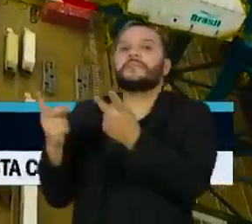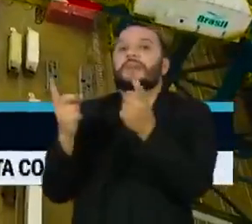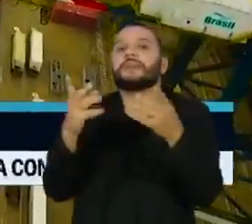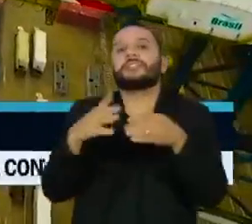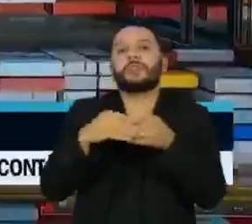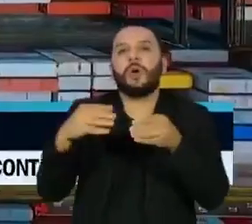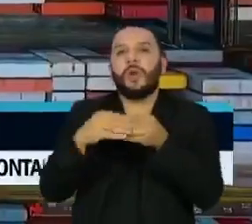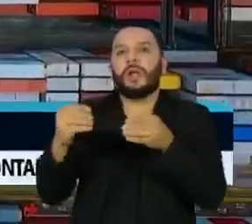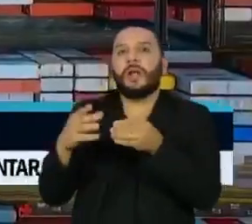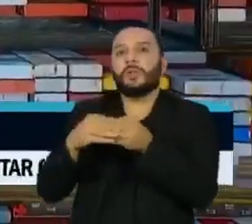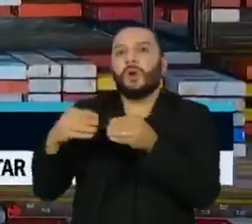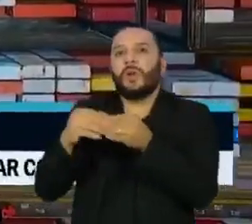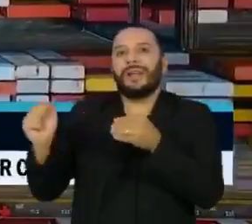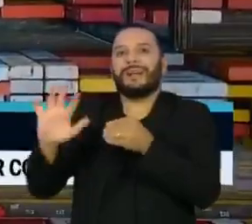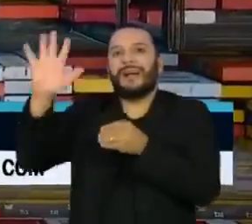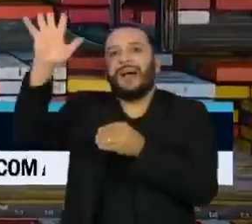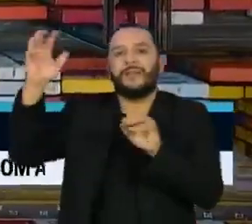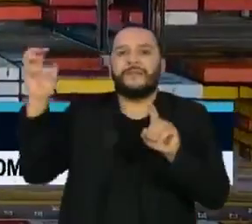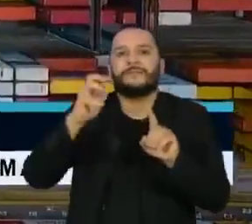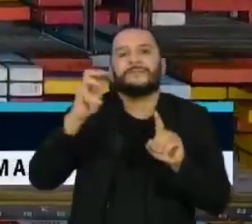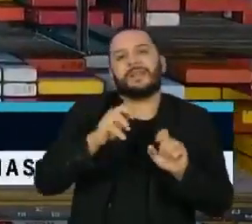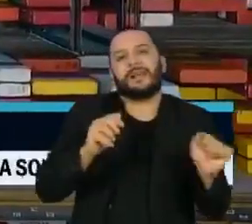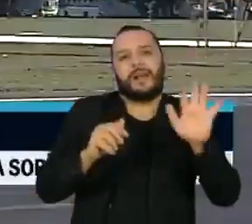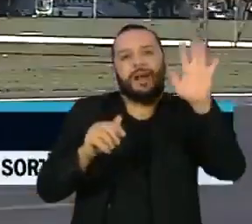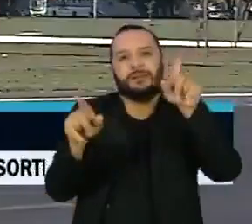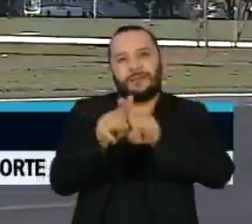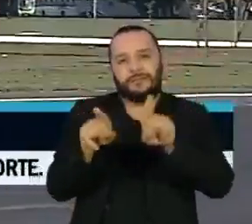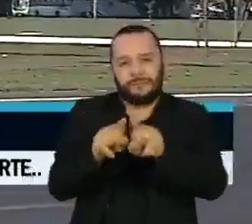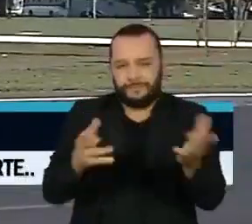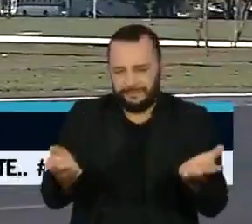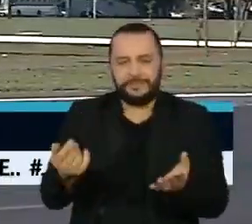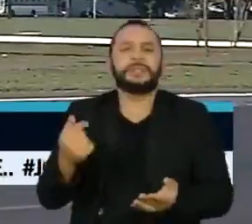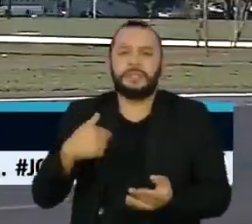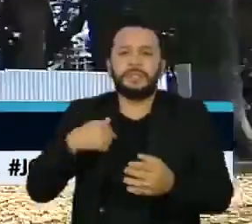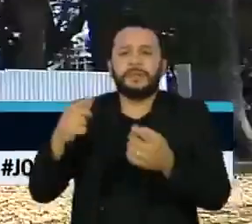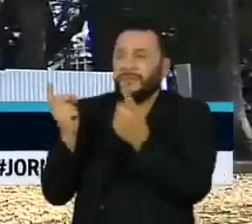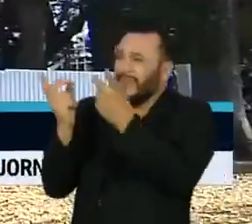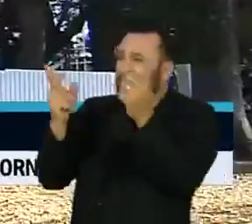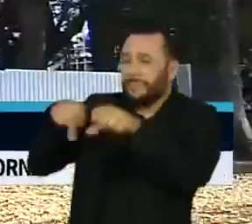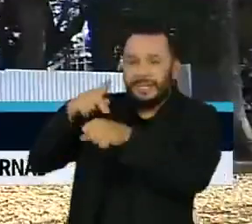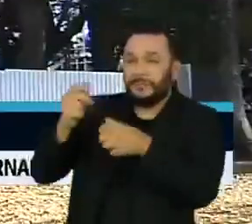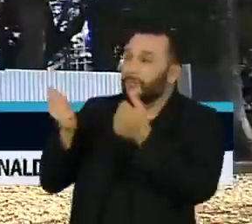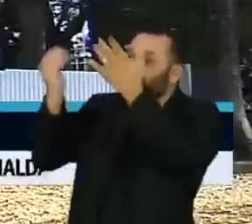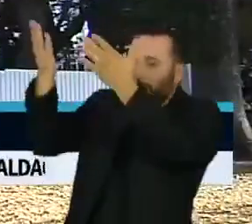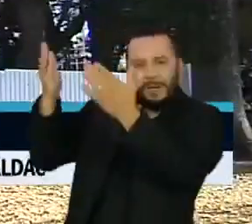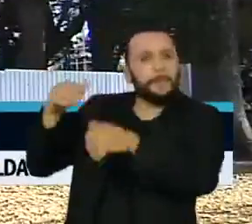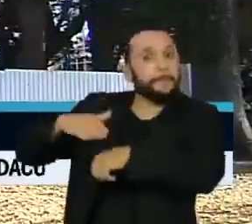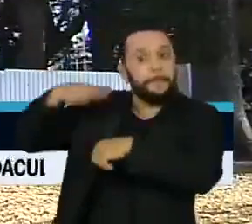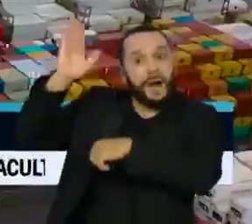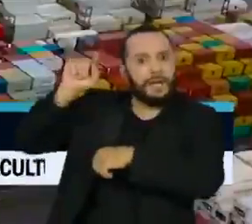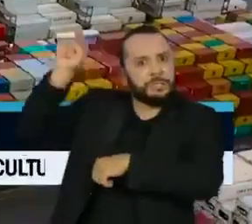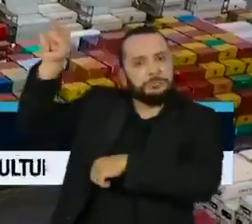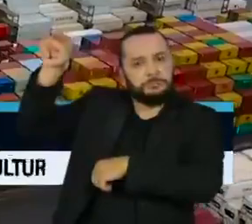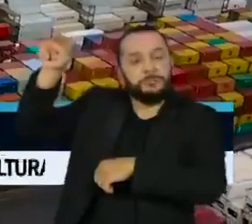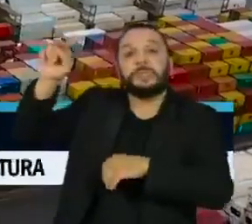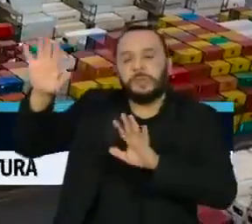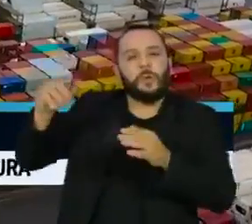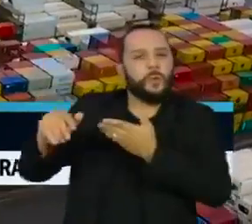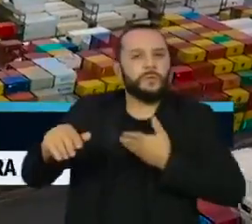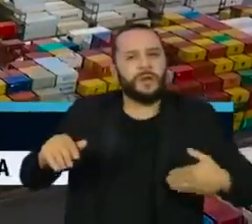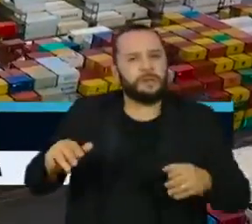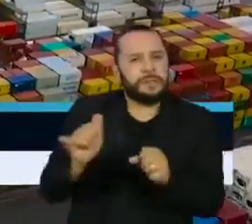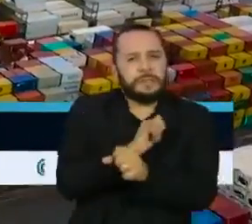exportações também levaram muitos alimentos para fora do país. O governo chegou a anunciar medidas para conter esses aumentos, como